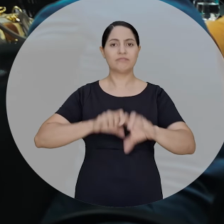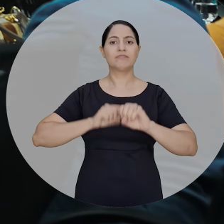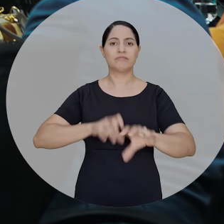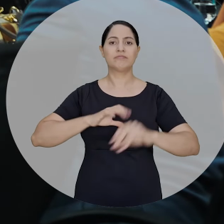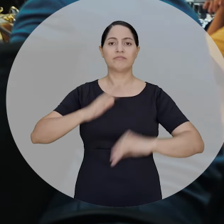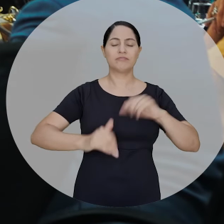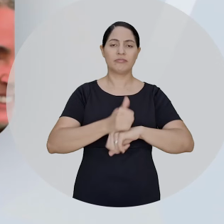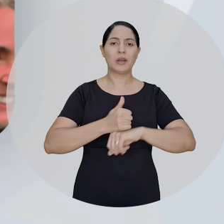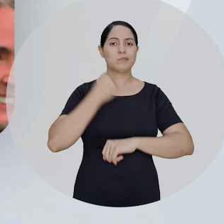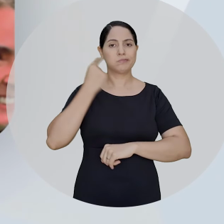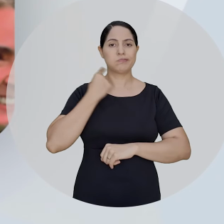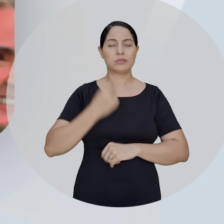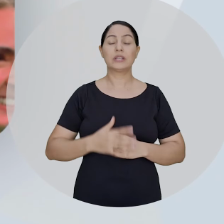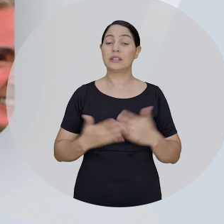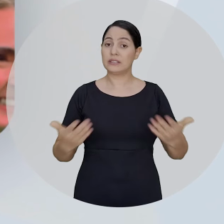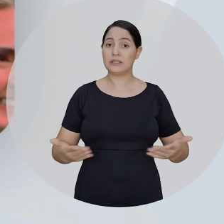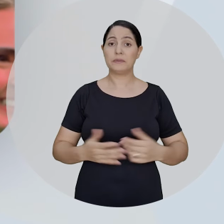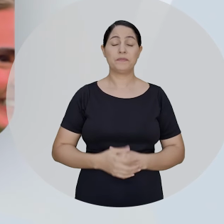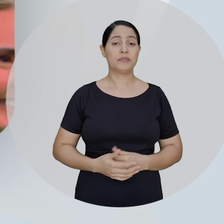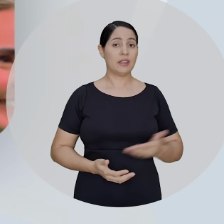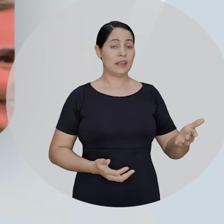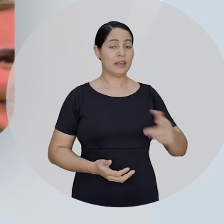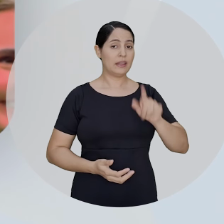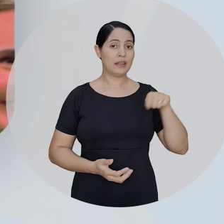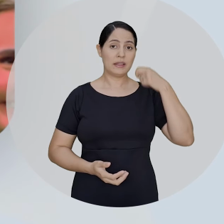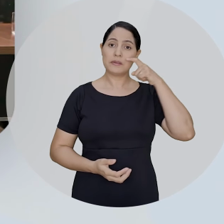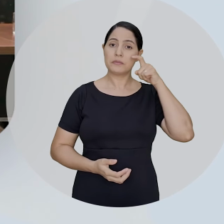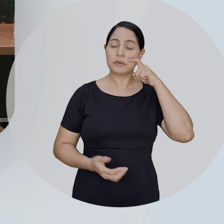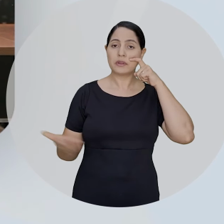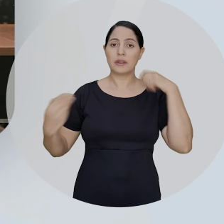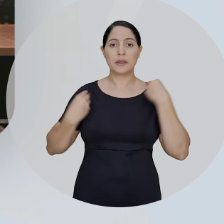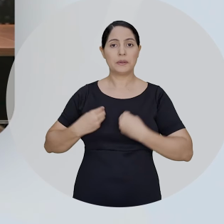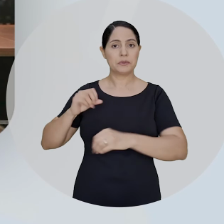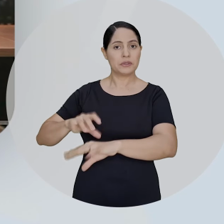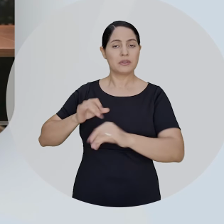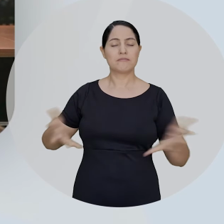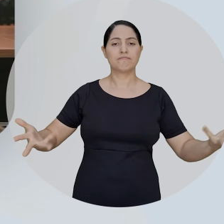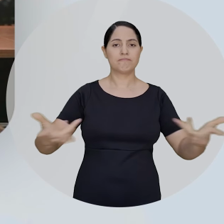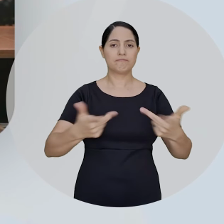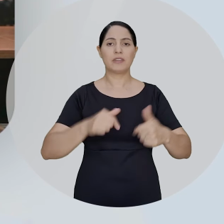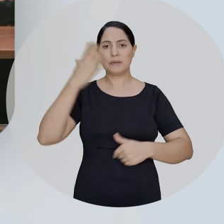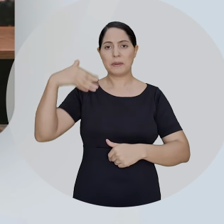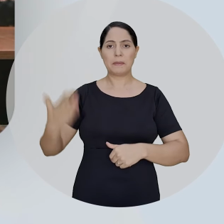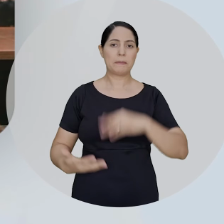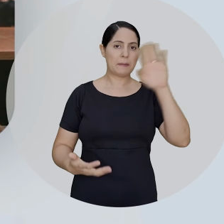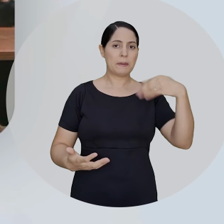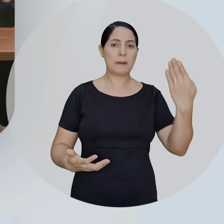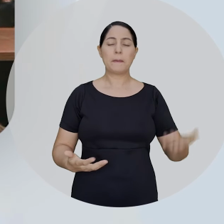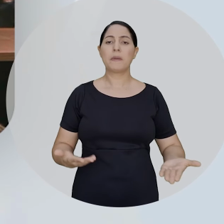advocacia. O presidente Beto Simonetti e o ministro Camilo Santana receberam esta homenagem pela sua valiosa contribuição